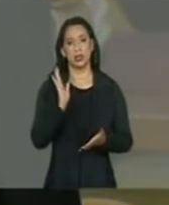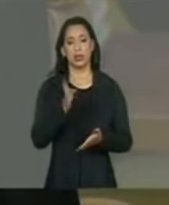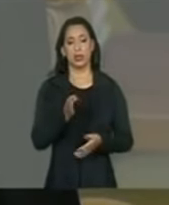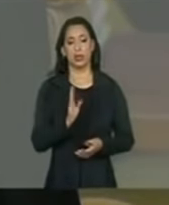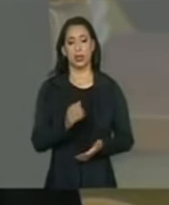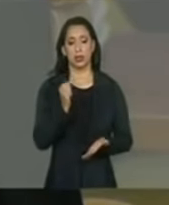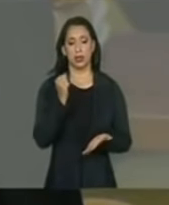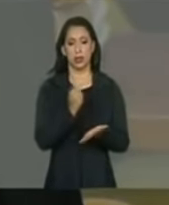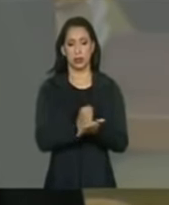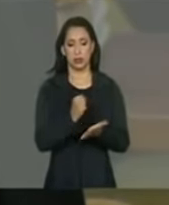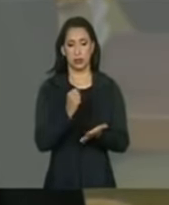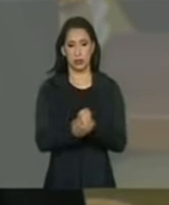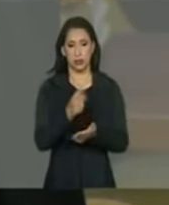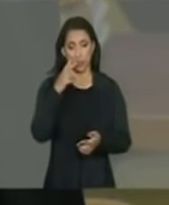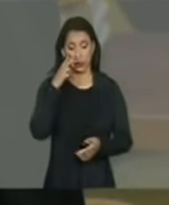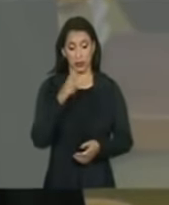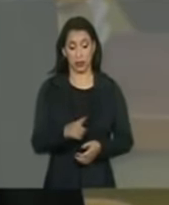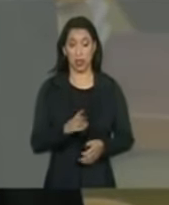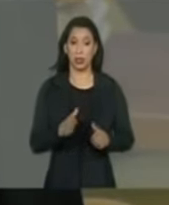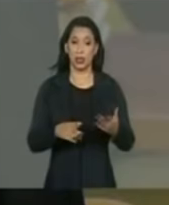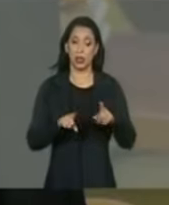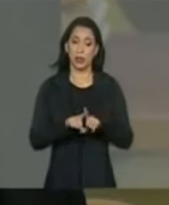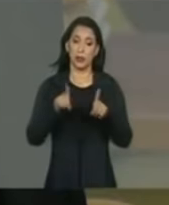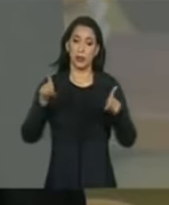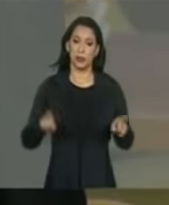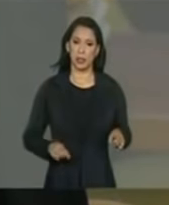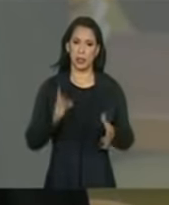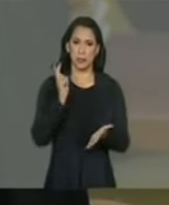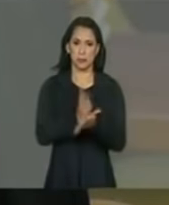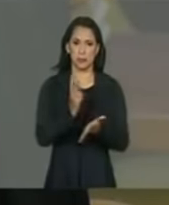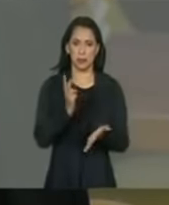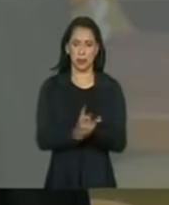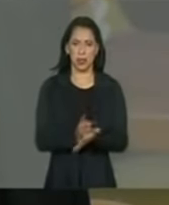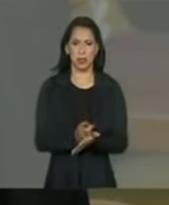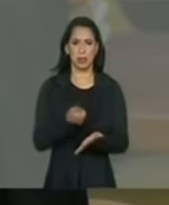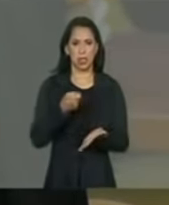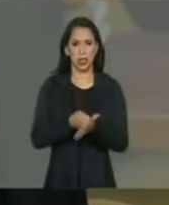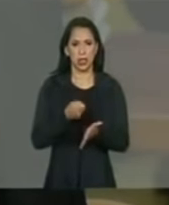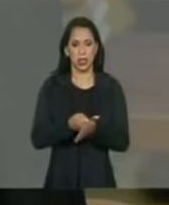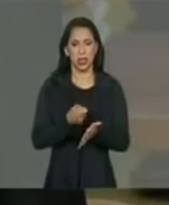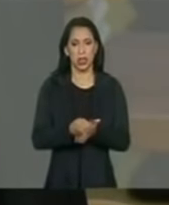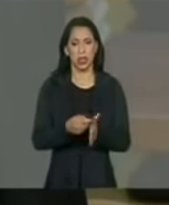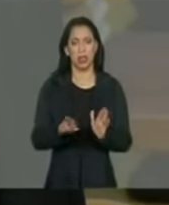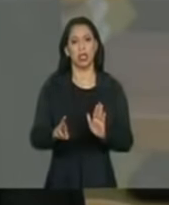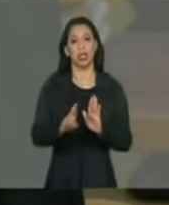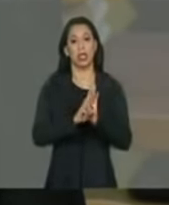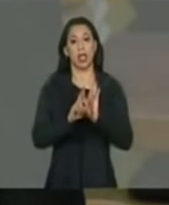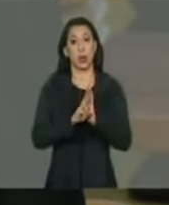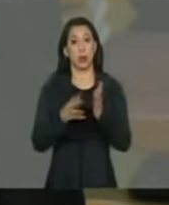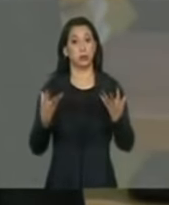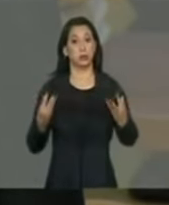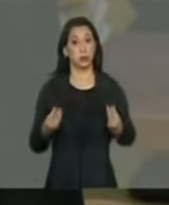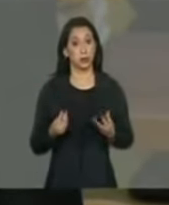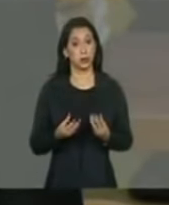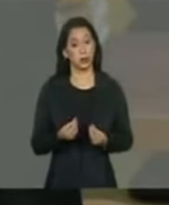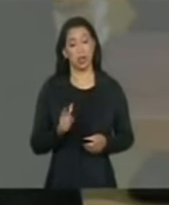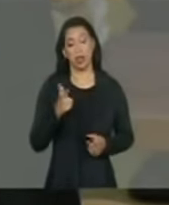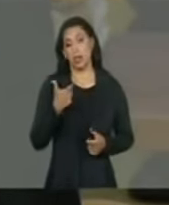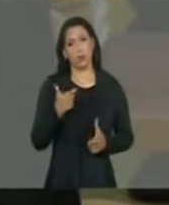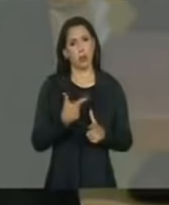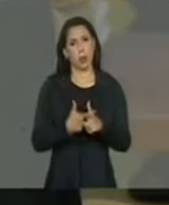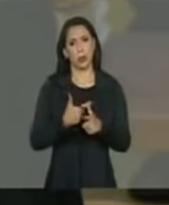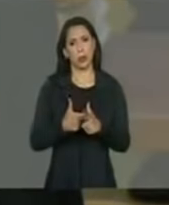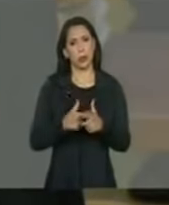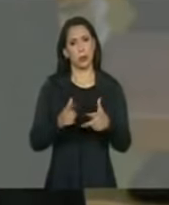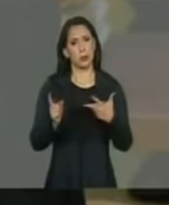contrário ao pretendido porém ainda que se insista que existem recursos de mais esse não é um problema do poder